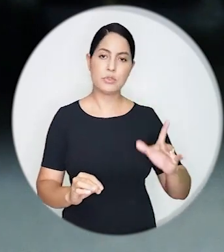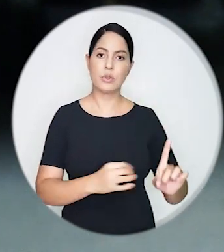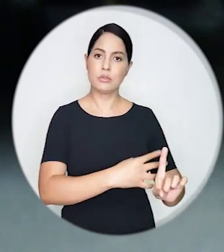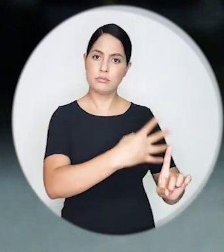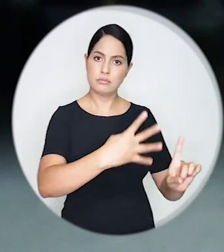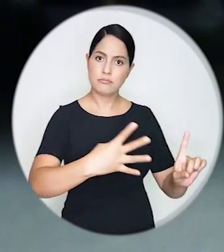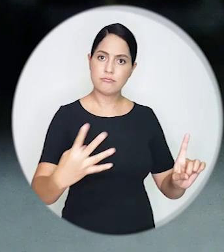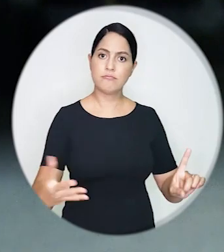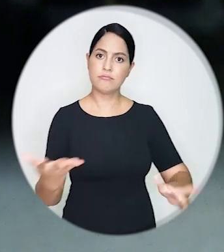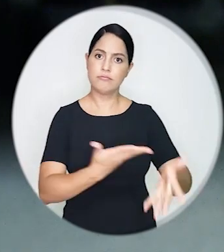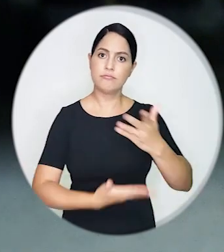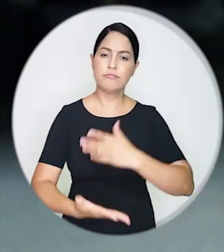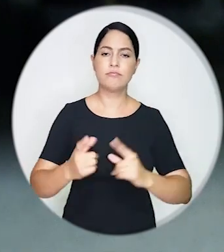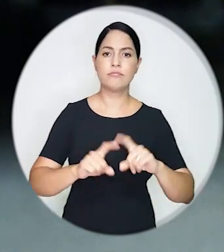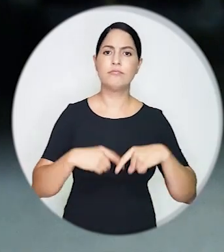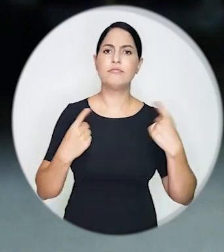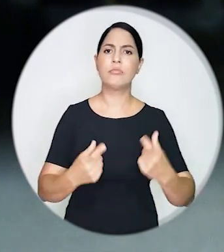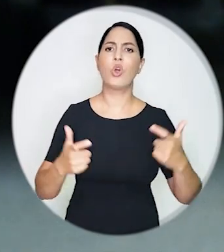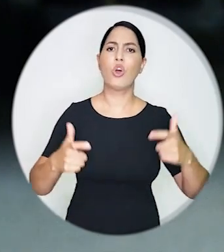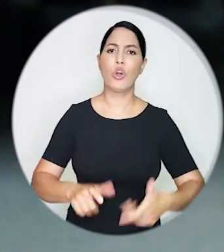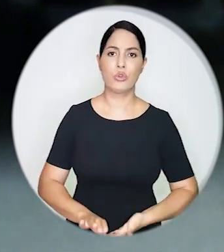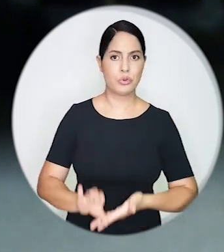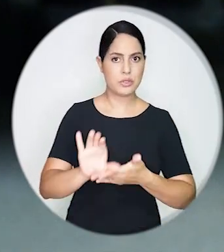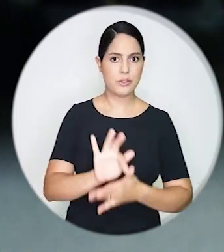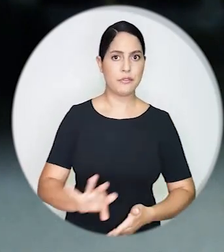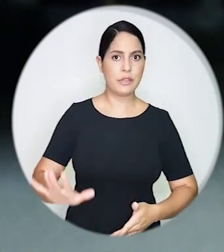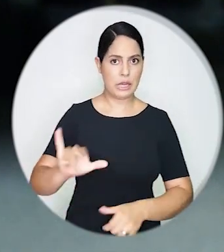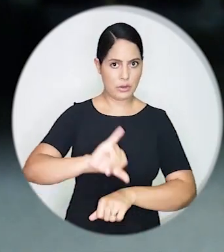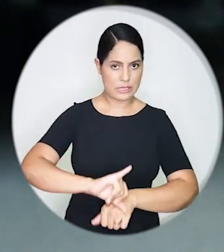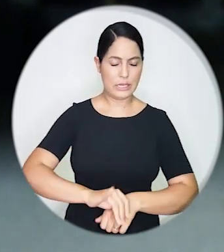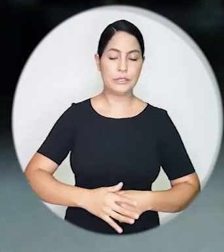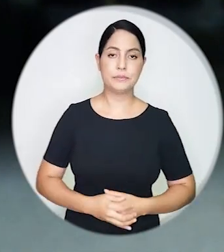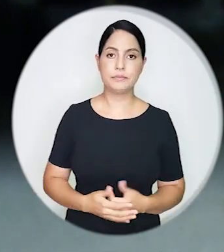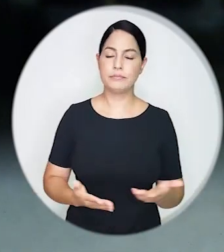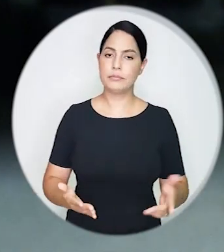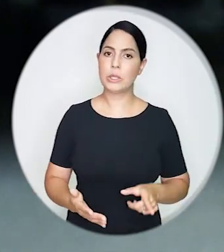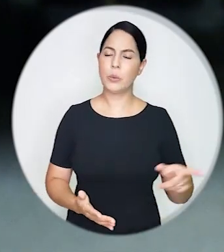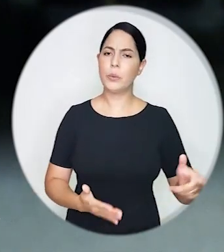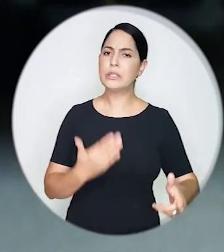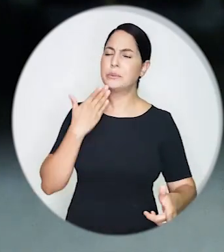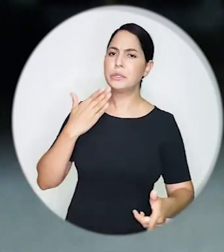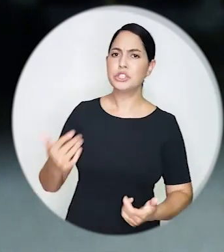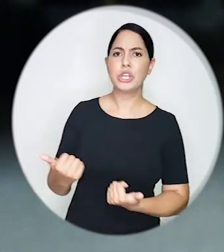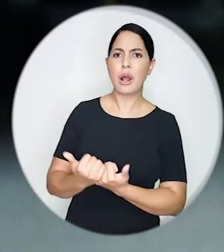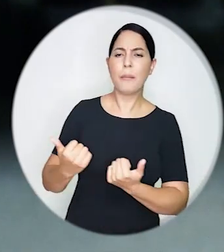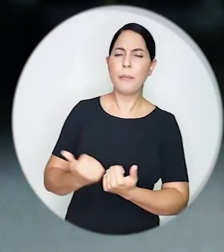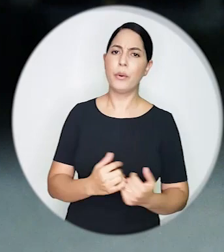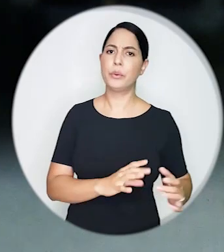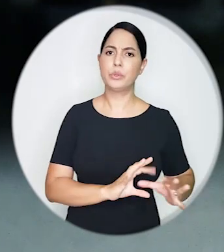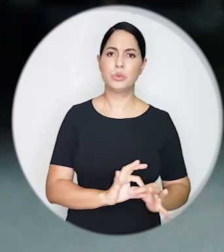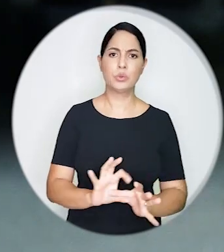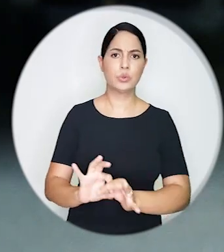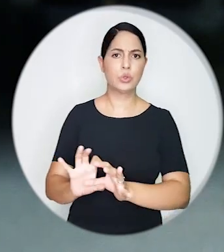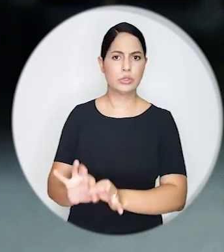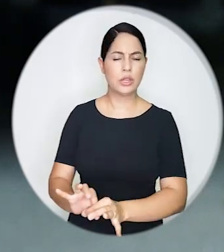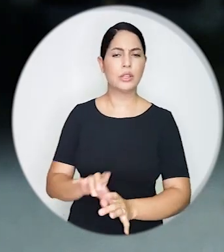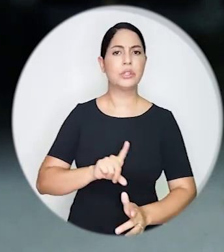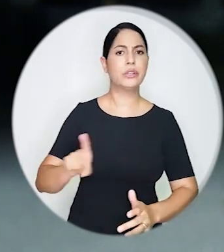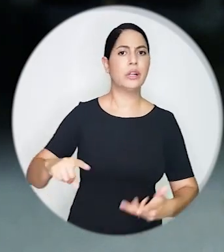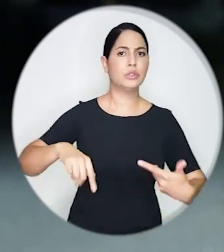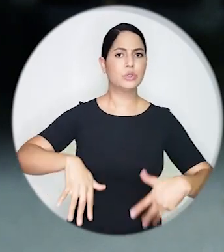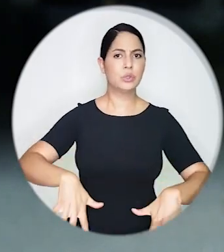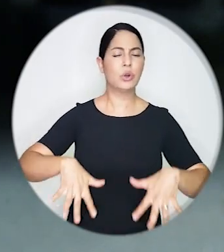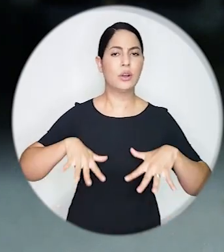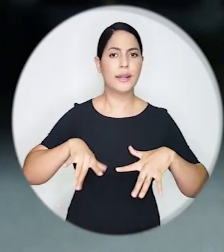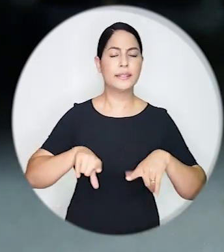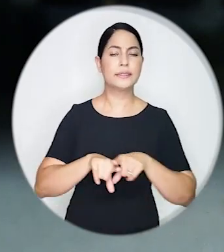pessoas LGBTQIA+, na sede do Conselho Federal. O grupo solicitou apoio em demandas legislativas em tramitação no Congresso